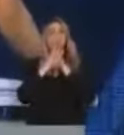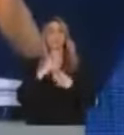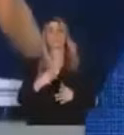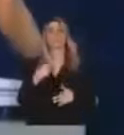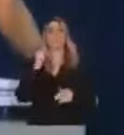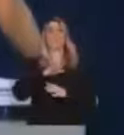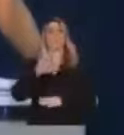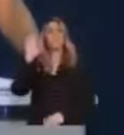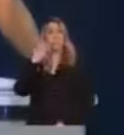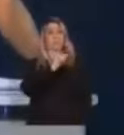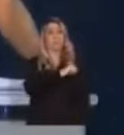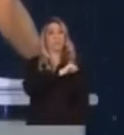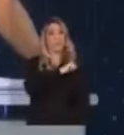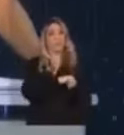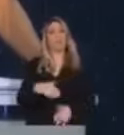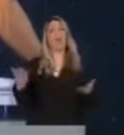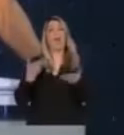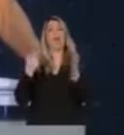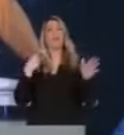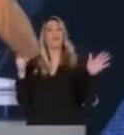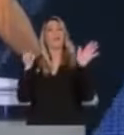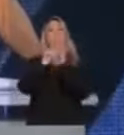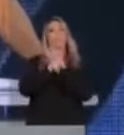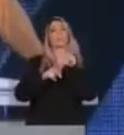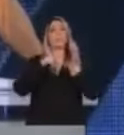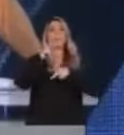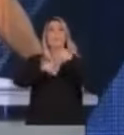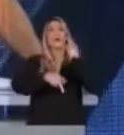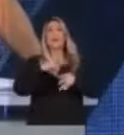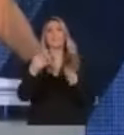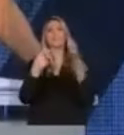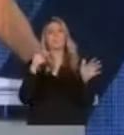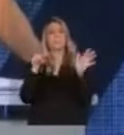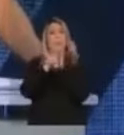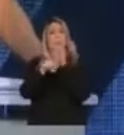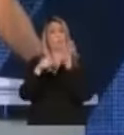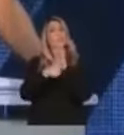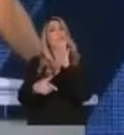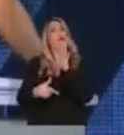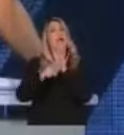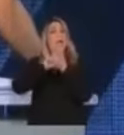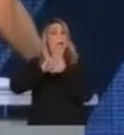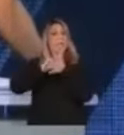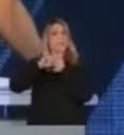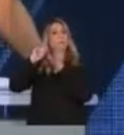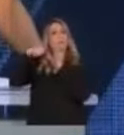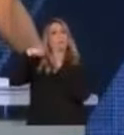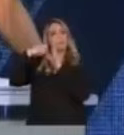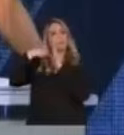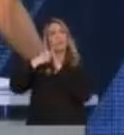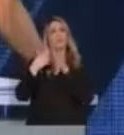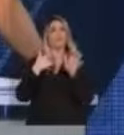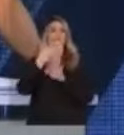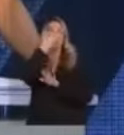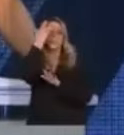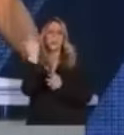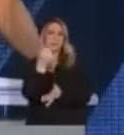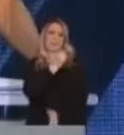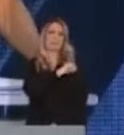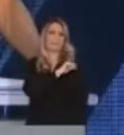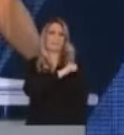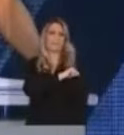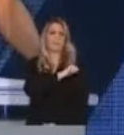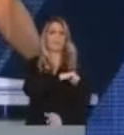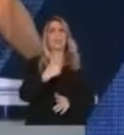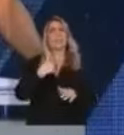Janeiro nós vamos agora às perguntas da população que foram questões previamente gravadas com os cidadãos cariocas nas ruas e a